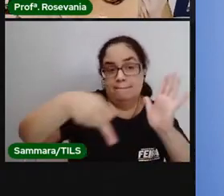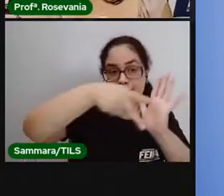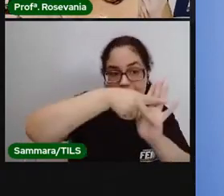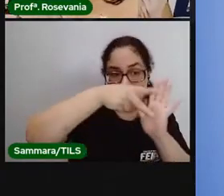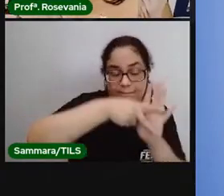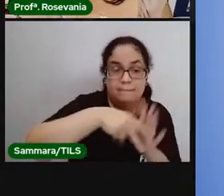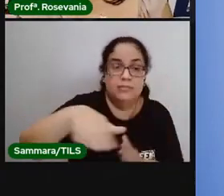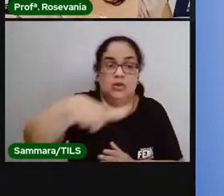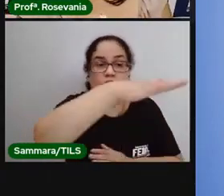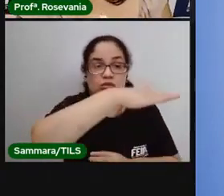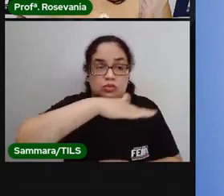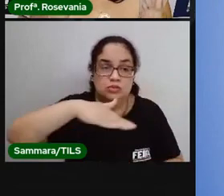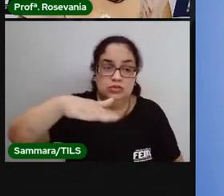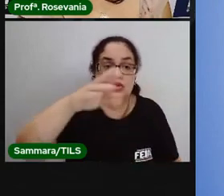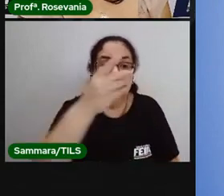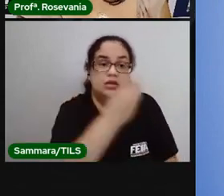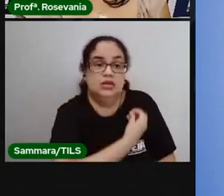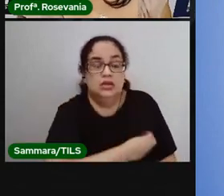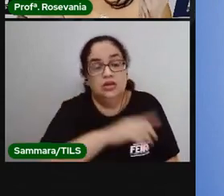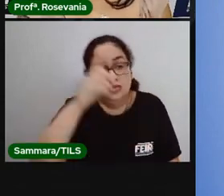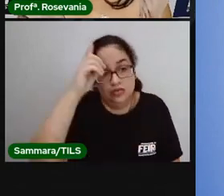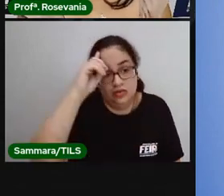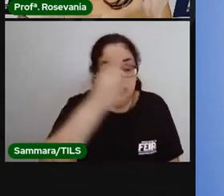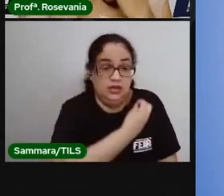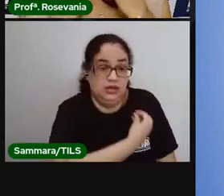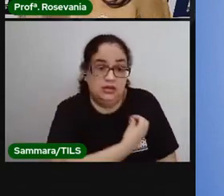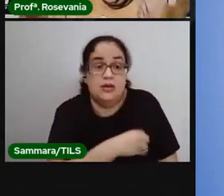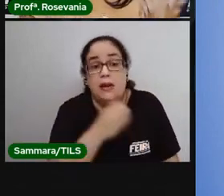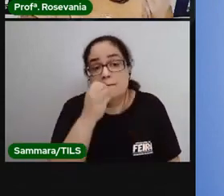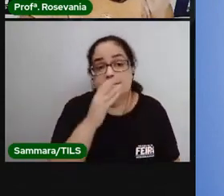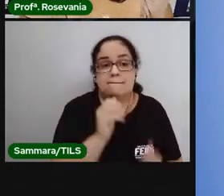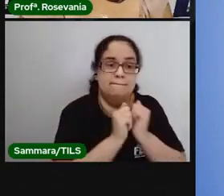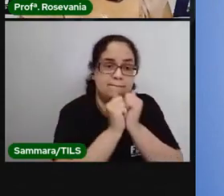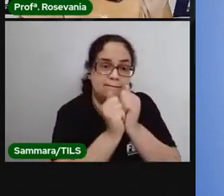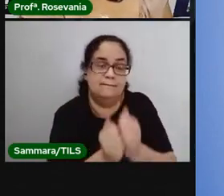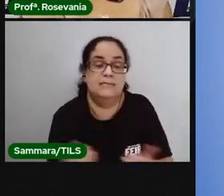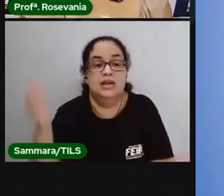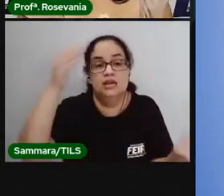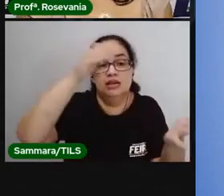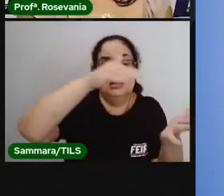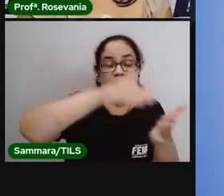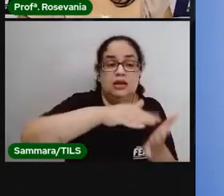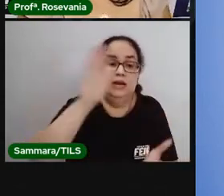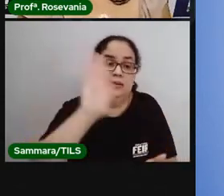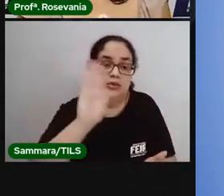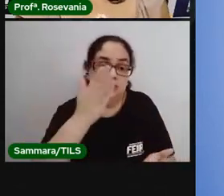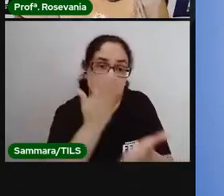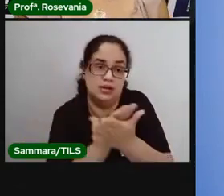nosso espaço do cotidiano. Que bom que você ficou com a gente e até a nossa próxima aula.